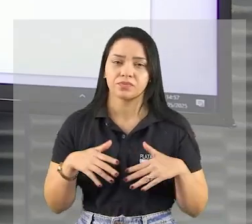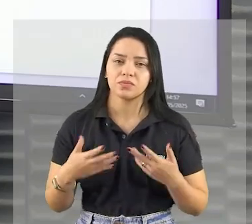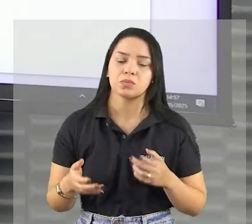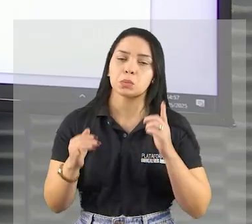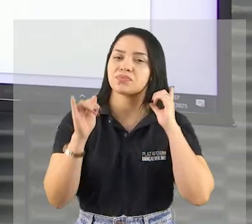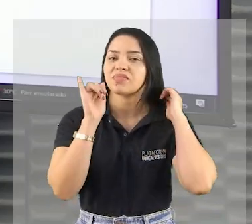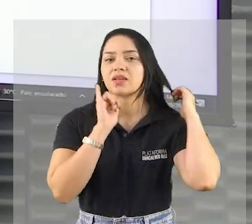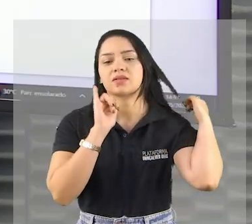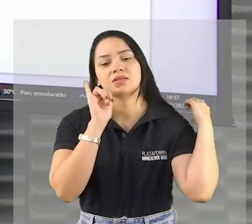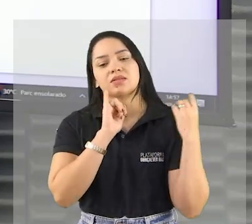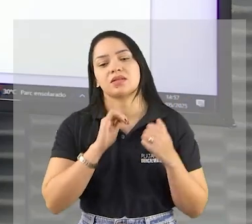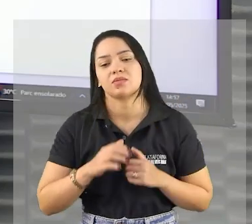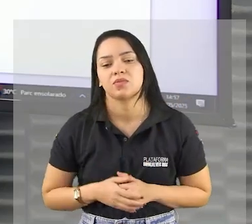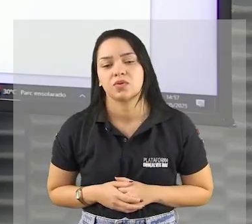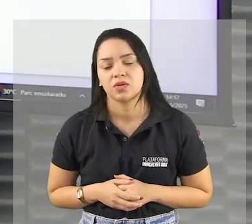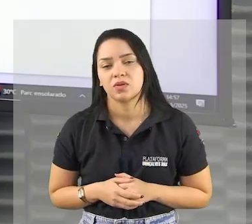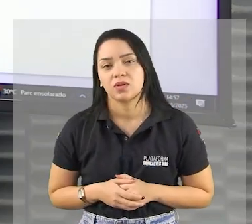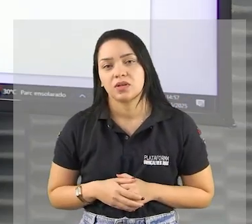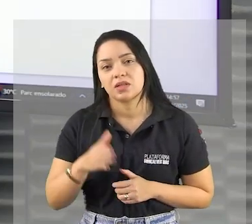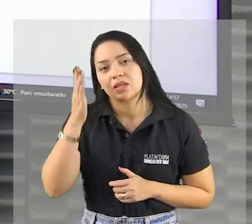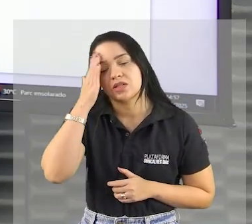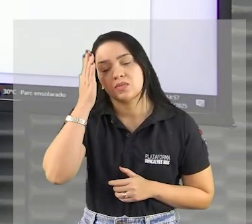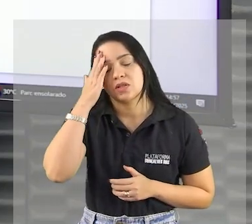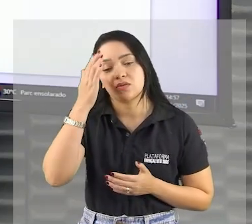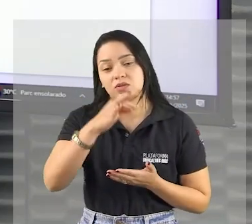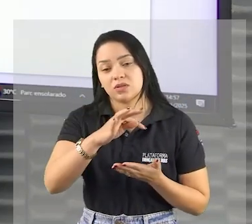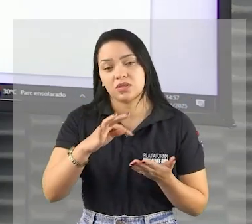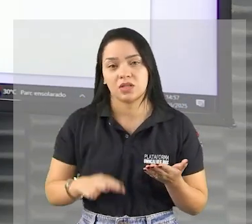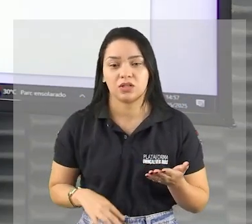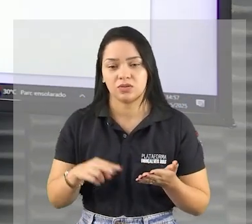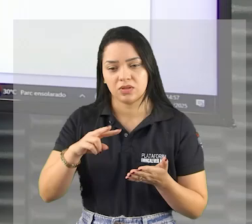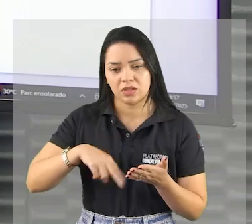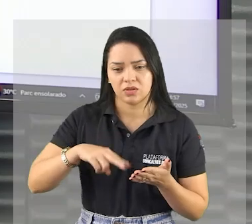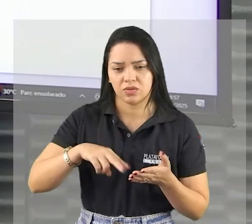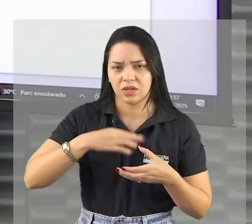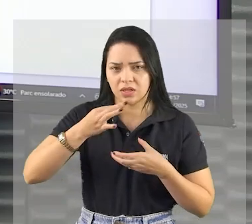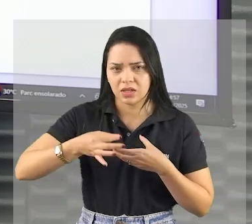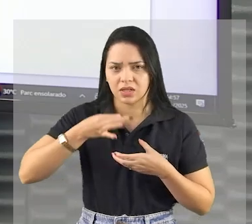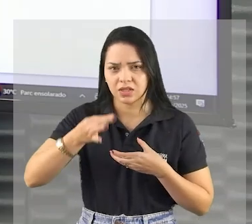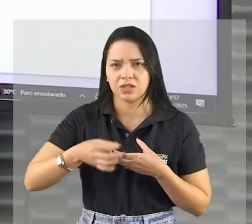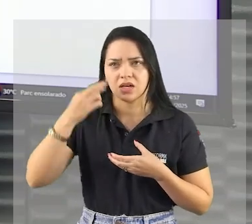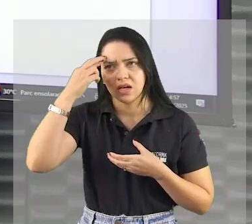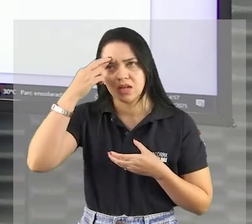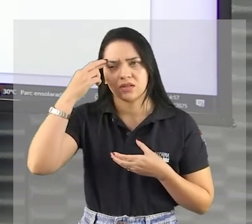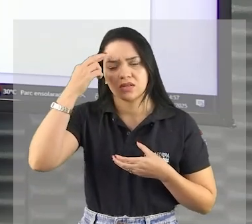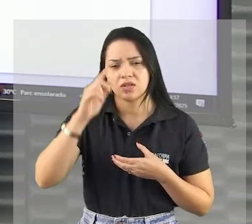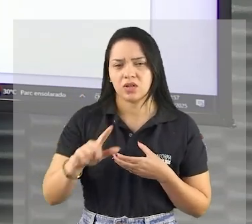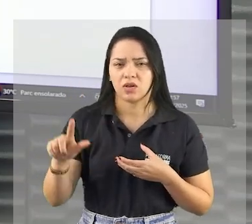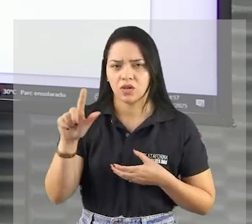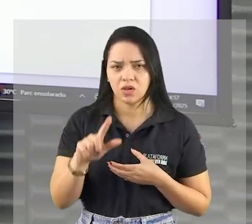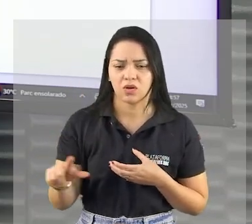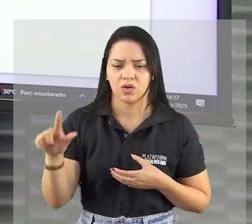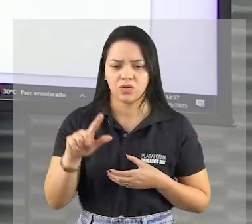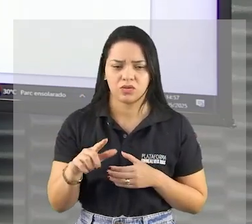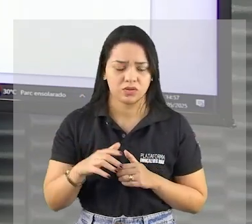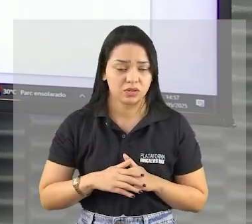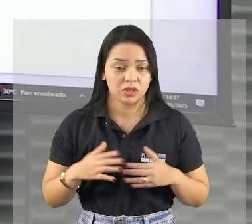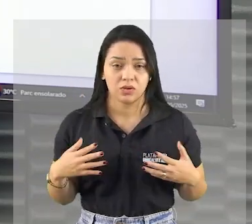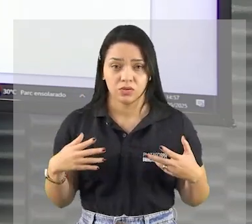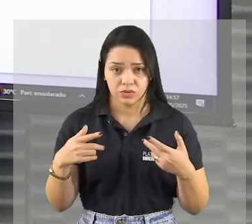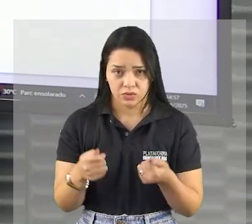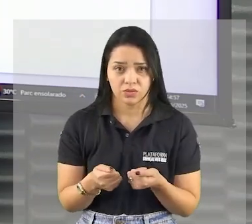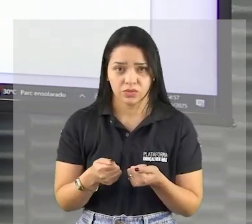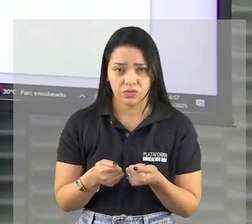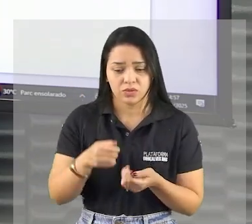exemplo, interpretação de texto, leitura crítica, raciocínio lógico, escrita argumentativa, tudo isso